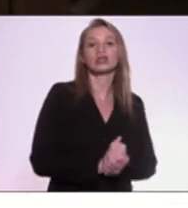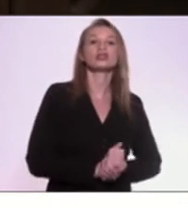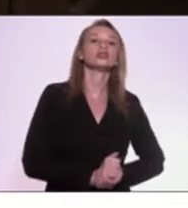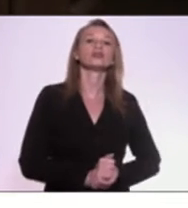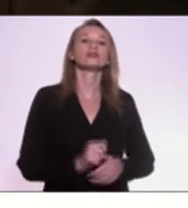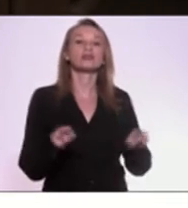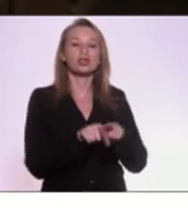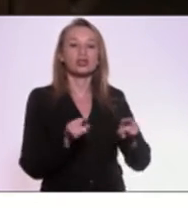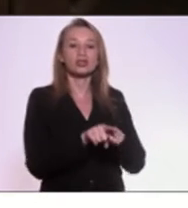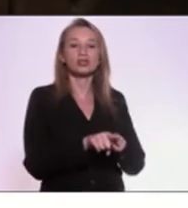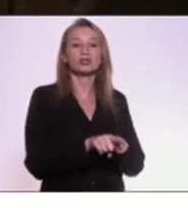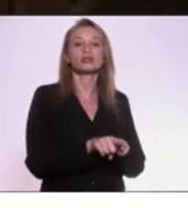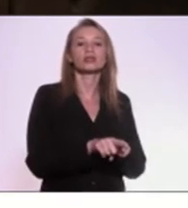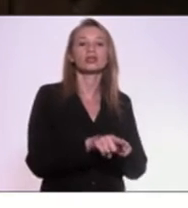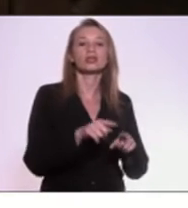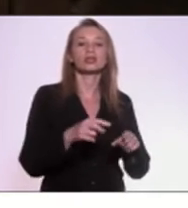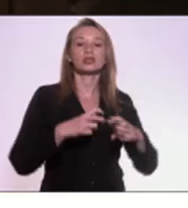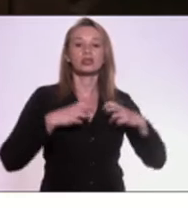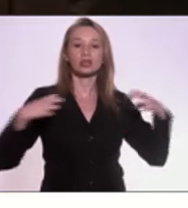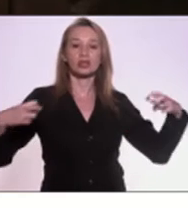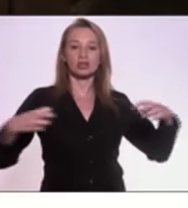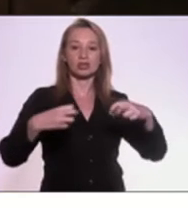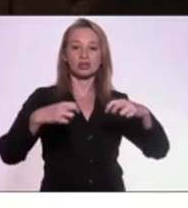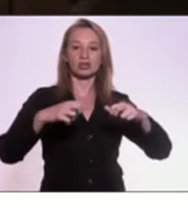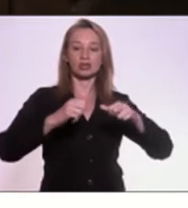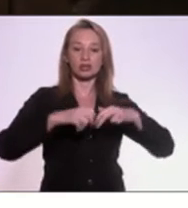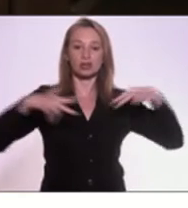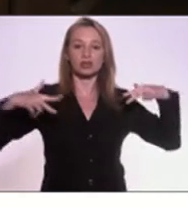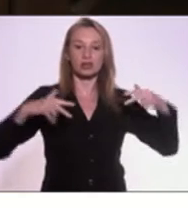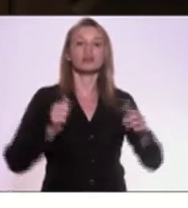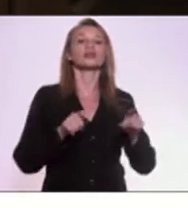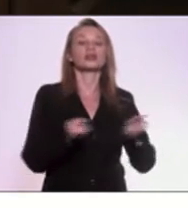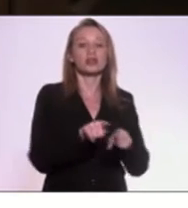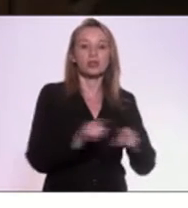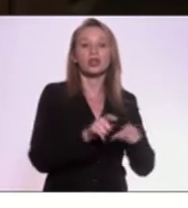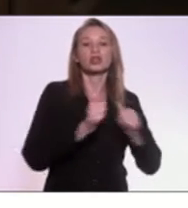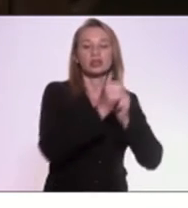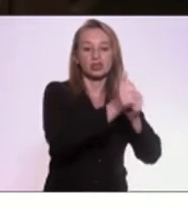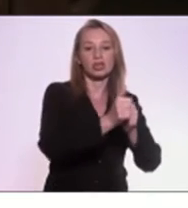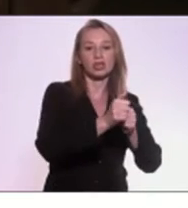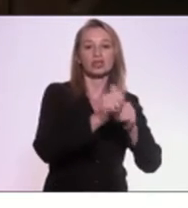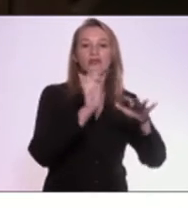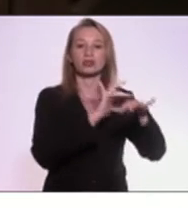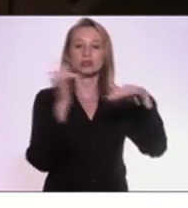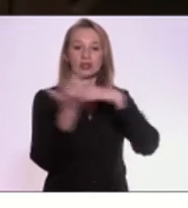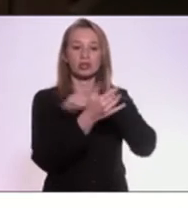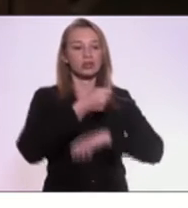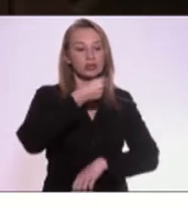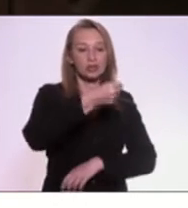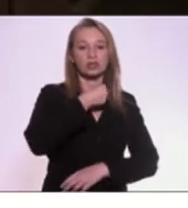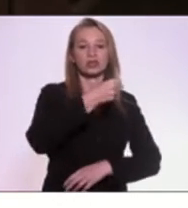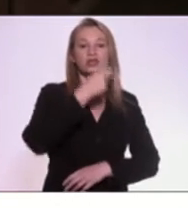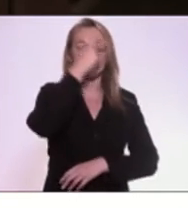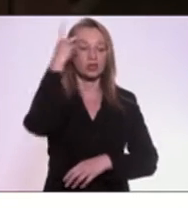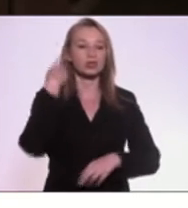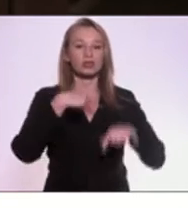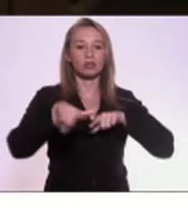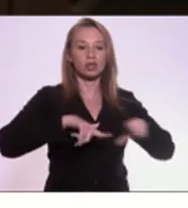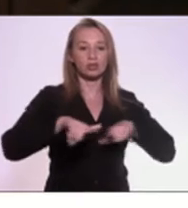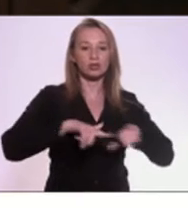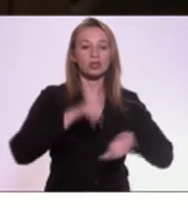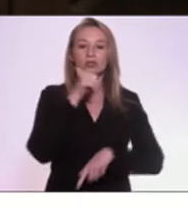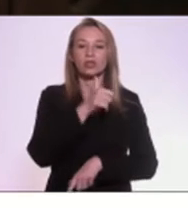TV Alerj, ainda presentes nas galerias, que nos seguem pelas redes sociais, imprensa, trabalhadoras